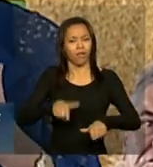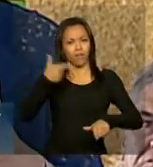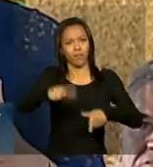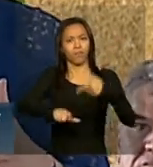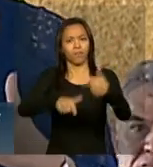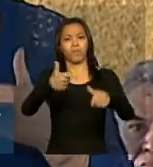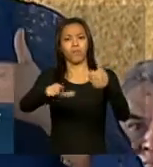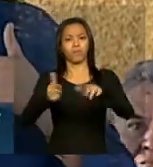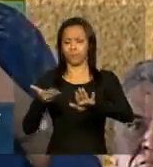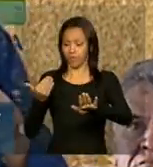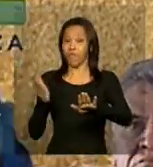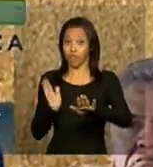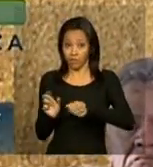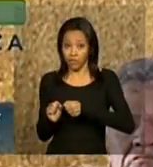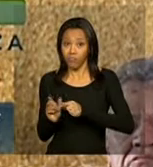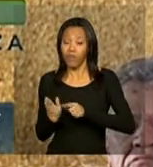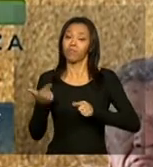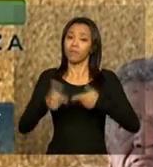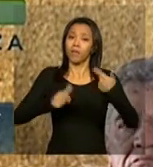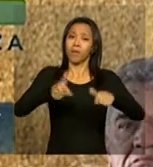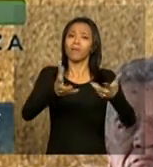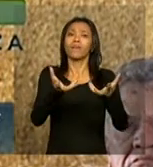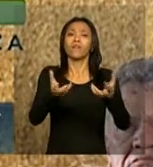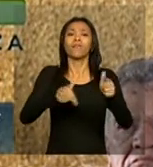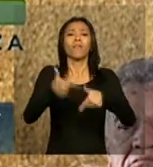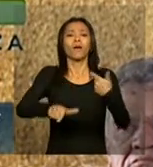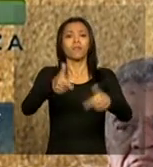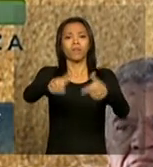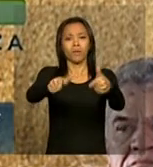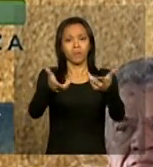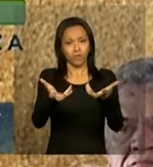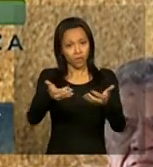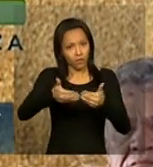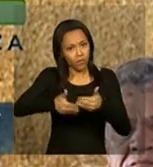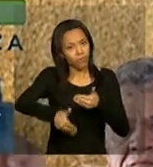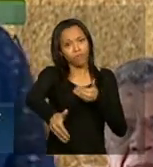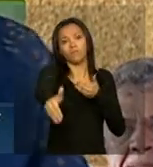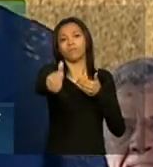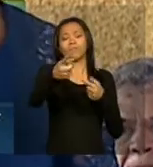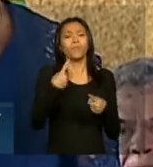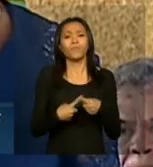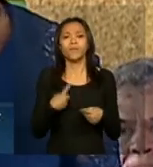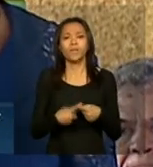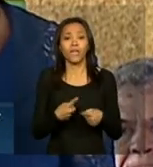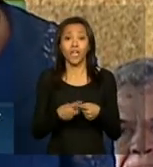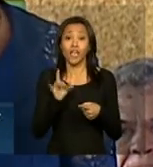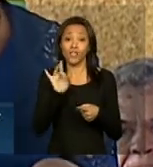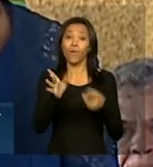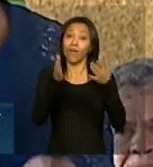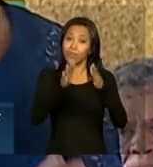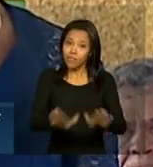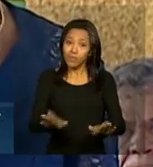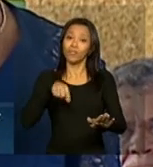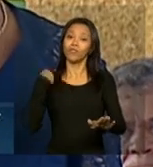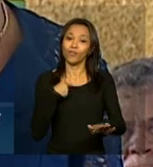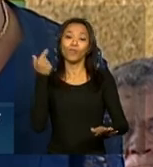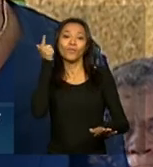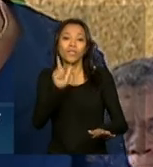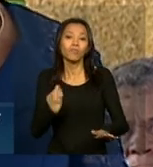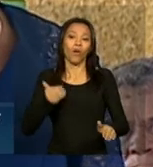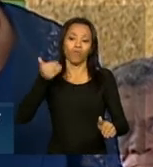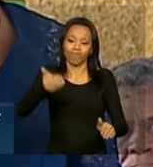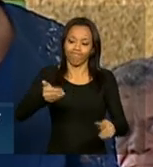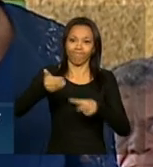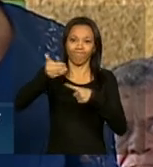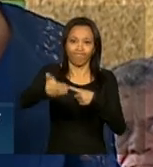do que fizemos. Por que que nós temos de querer de fazer mais do que fizemos? Porque só assim nós vamos para frente.